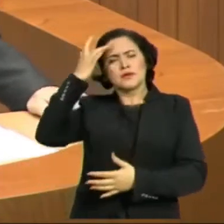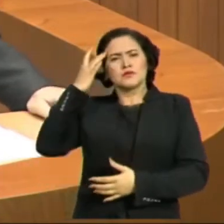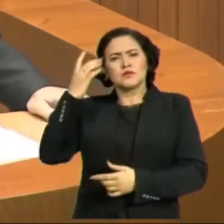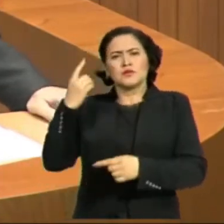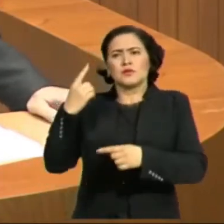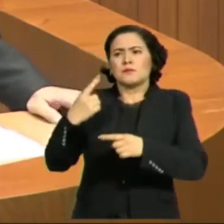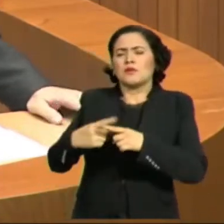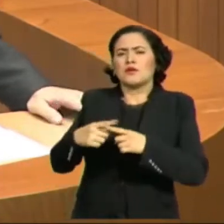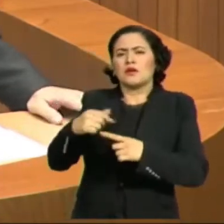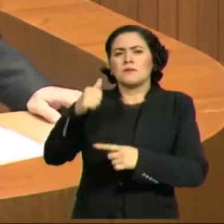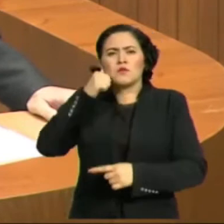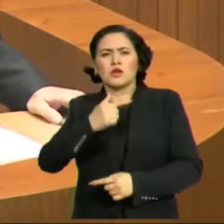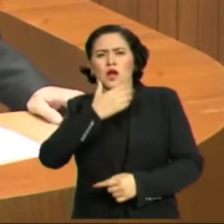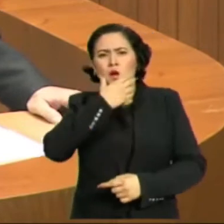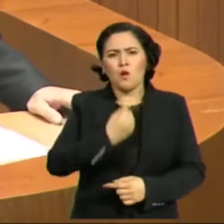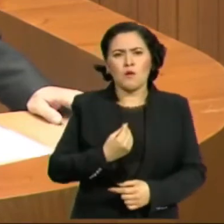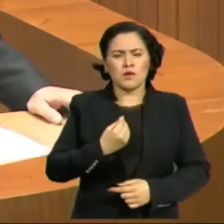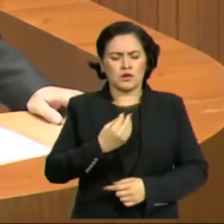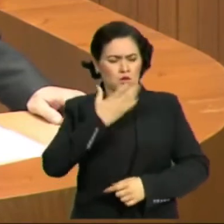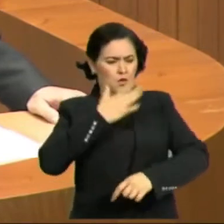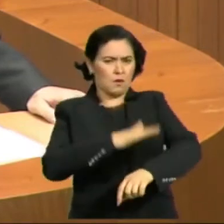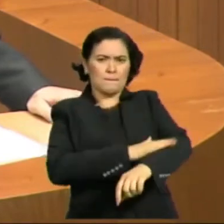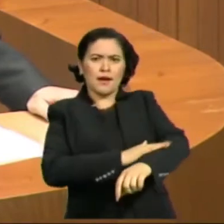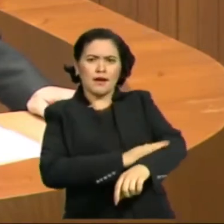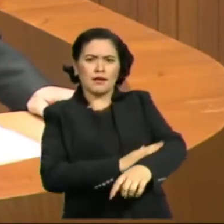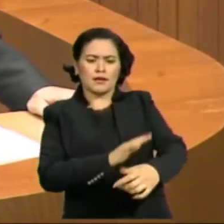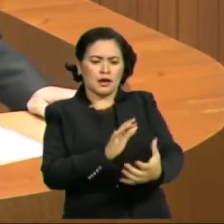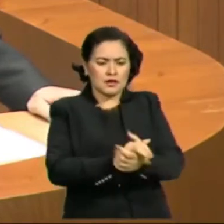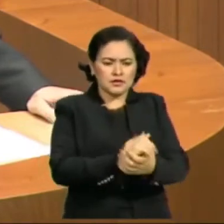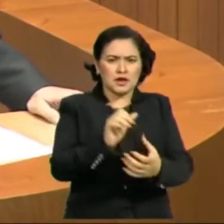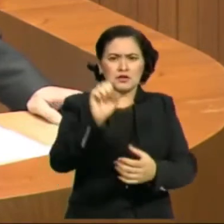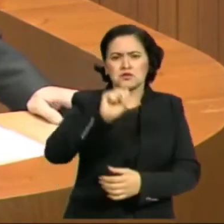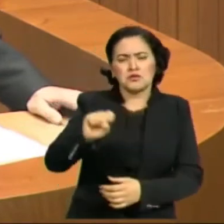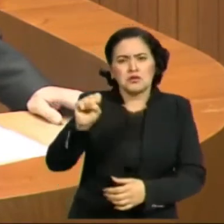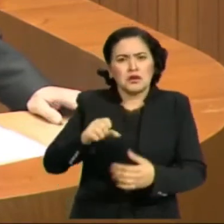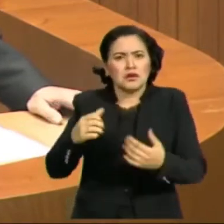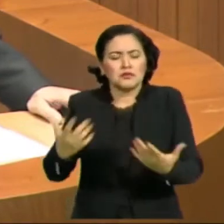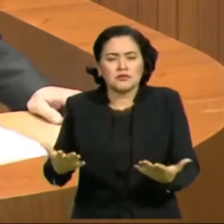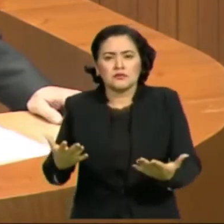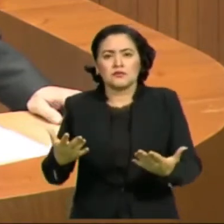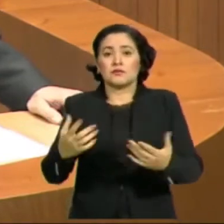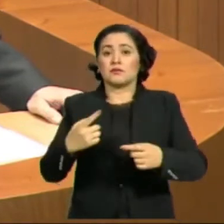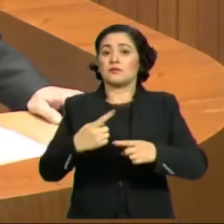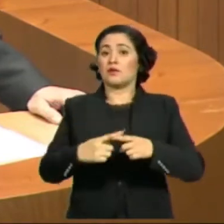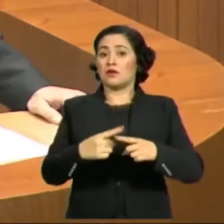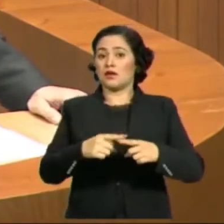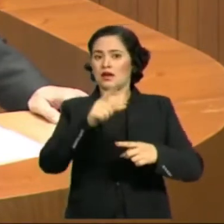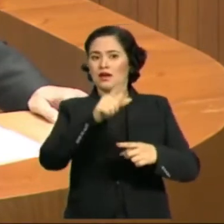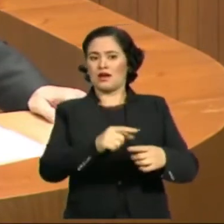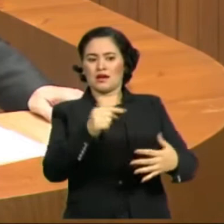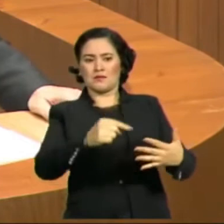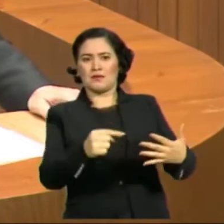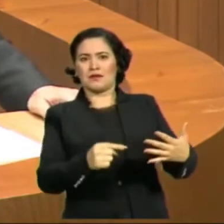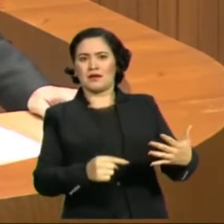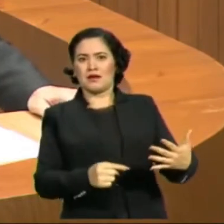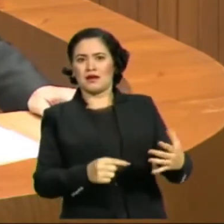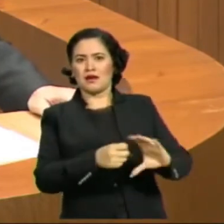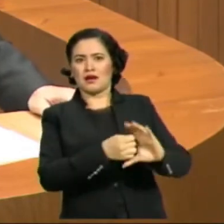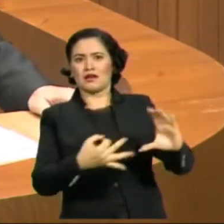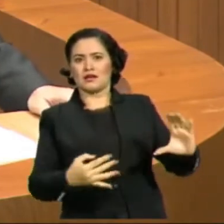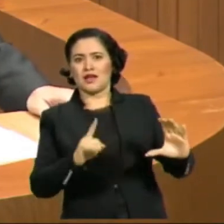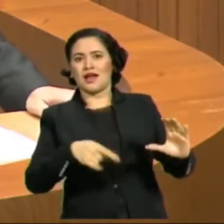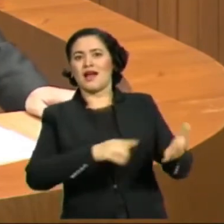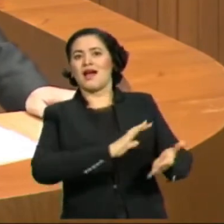civil, pois, se acontece, estaríamos instituindo uma discriminação. Então, eu poderia